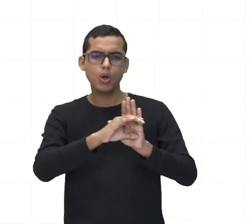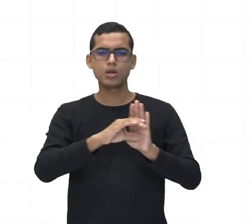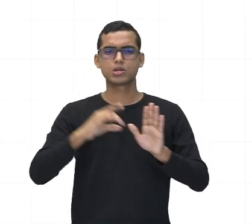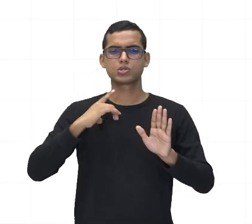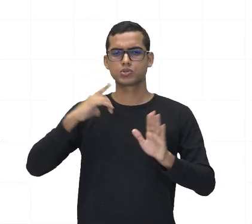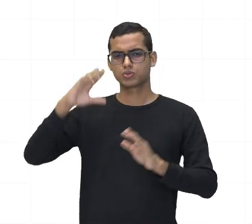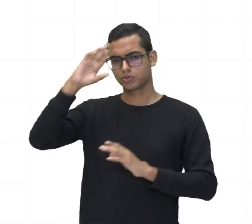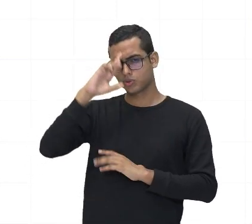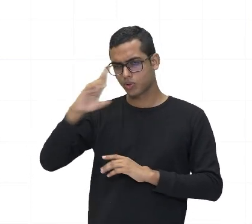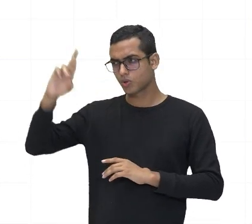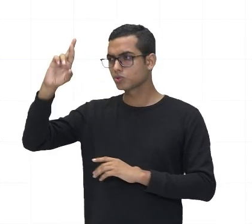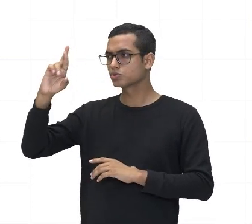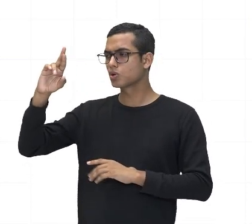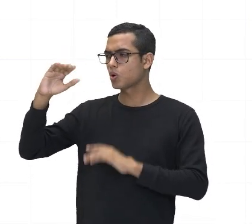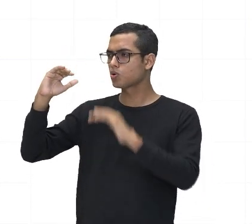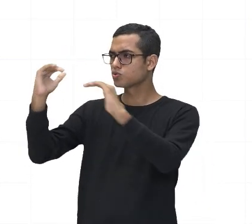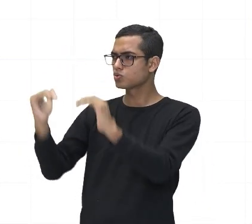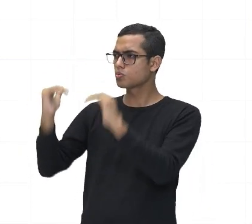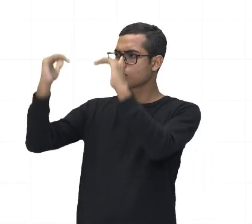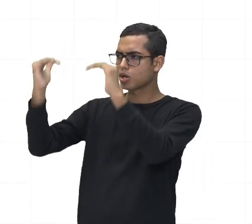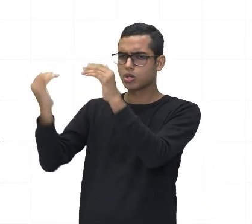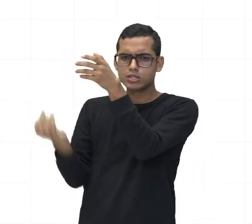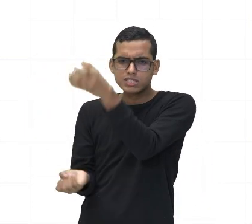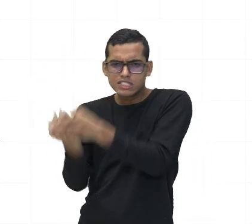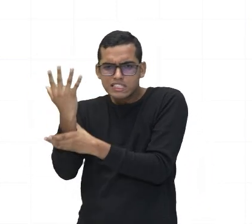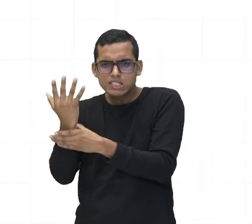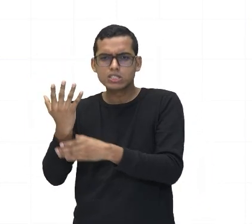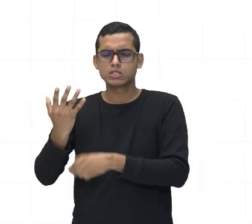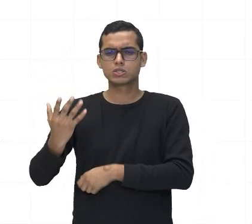supramundano, pessoal, irado,